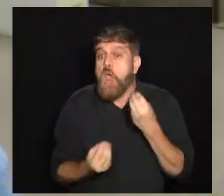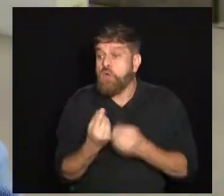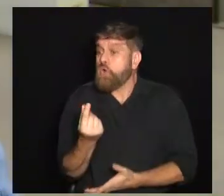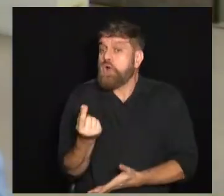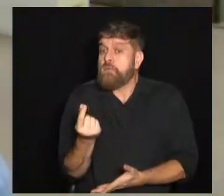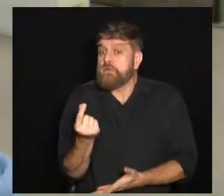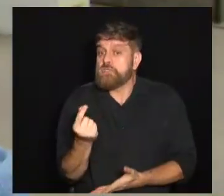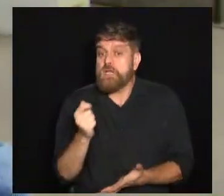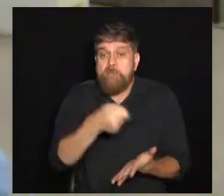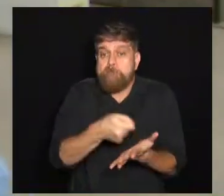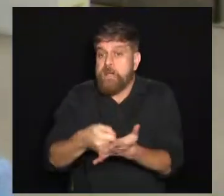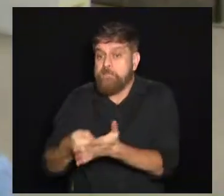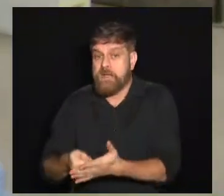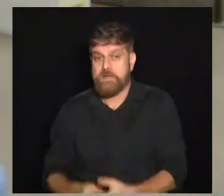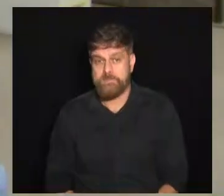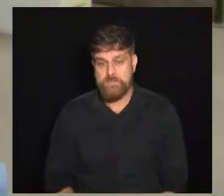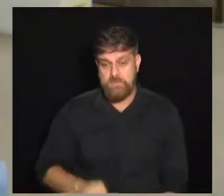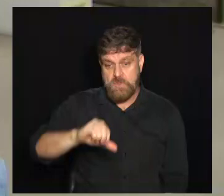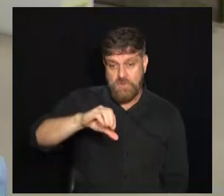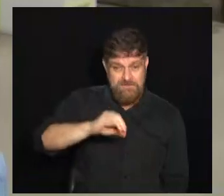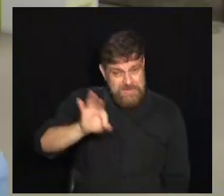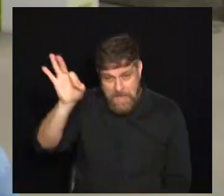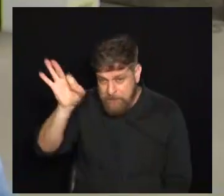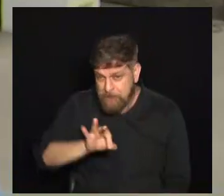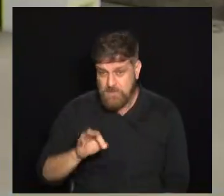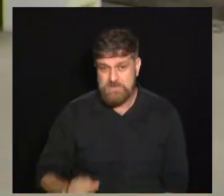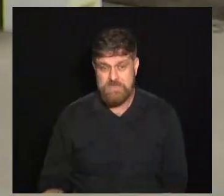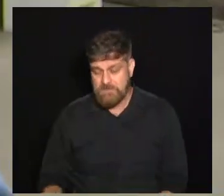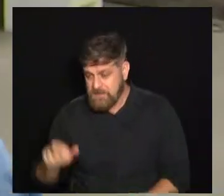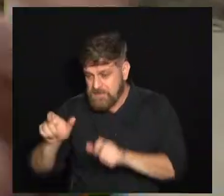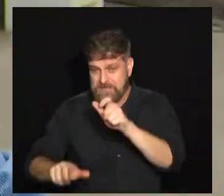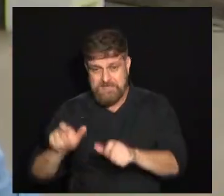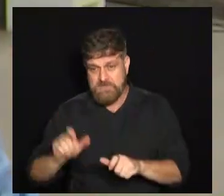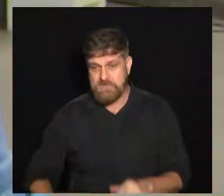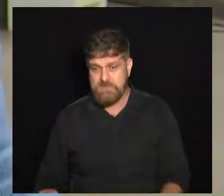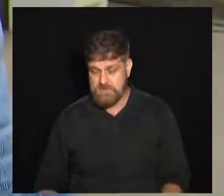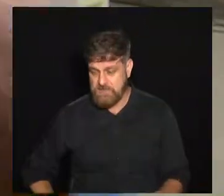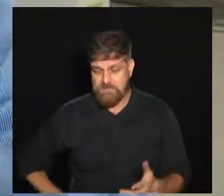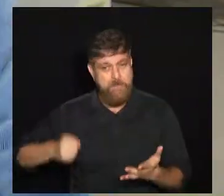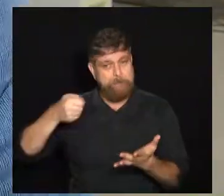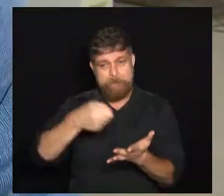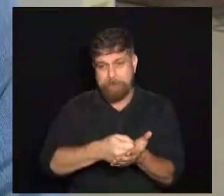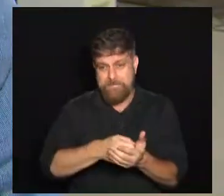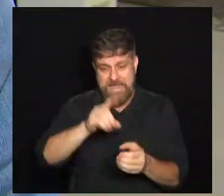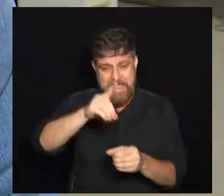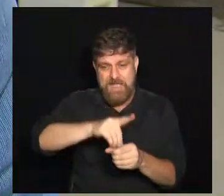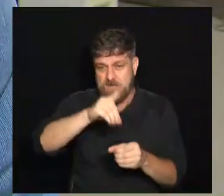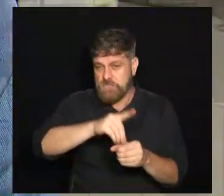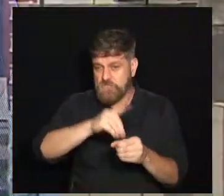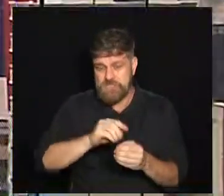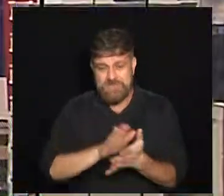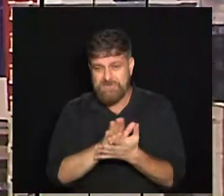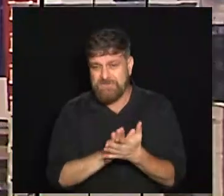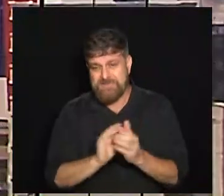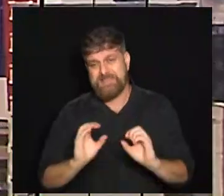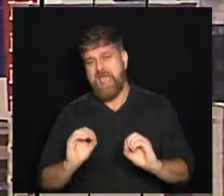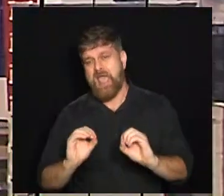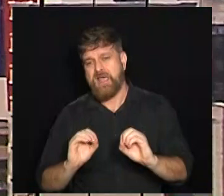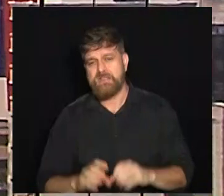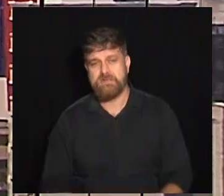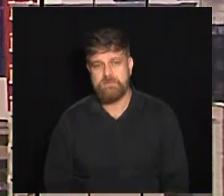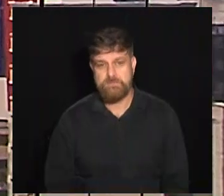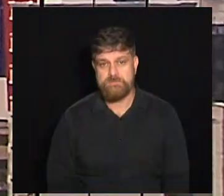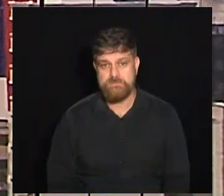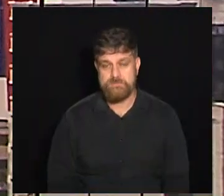automaticamente, 90 e tantos % da membresia não vai lá para entregar o seu dízimo ou a sua oferta. Hora